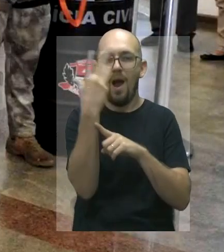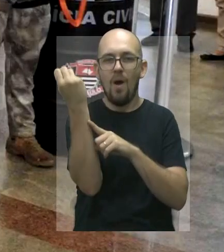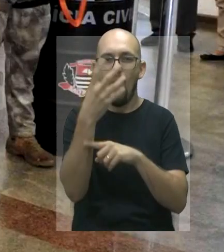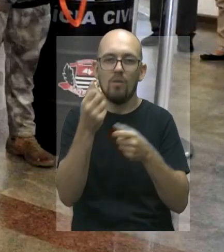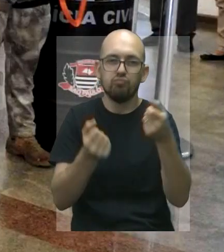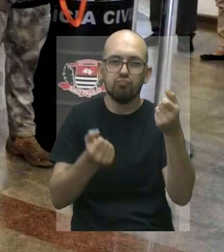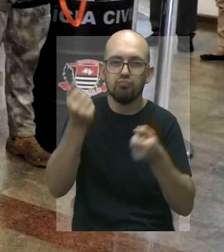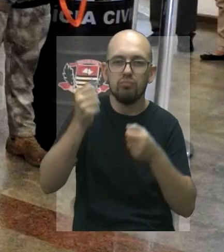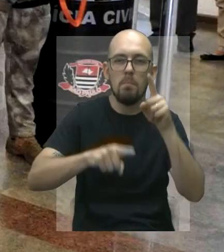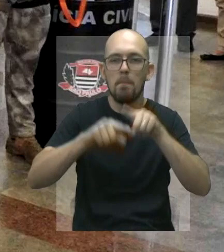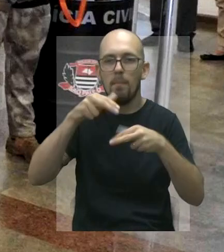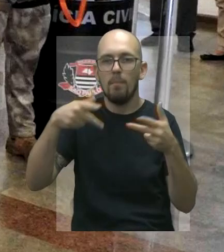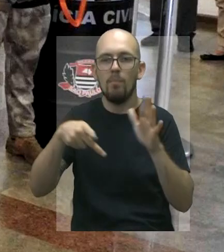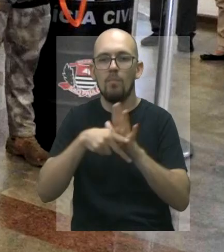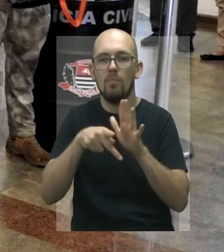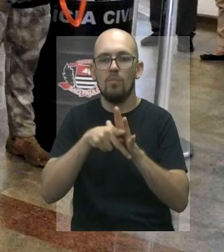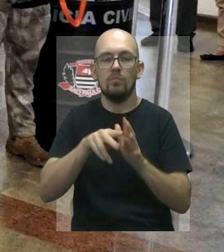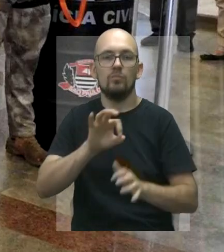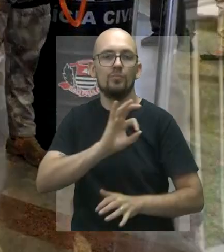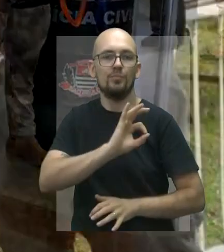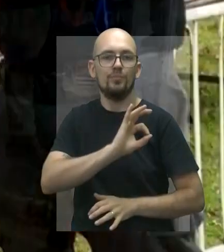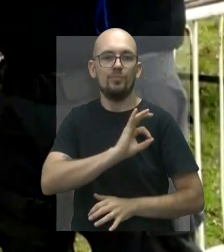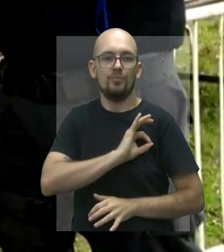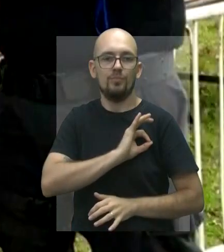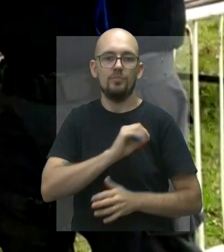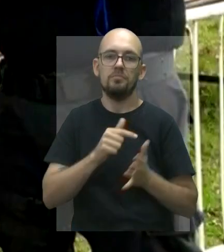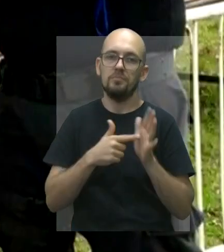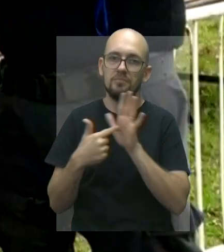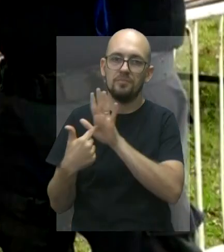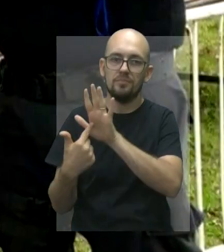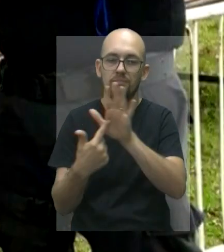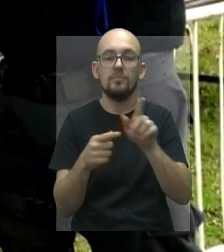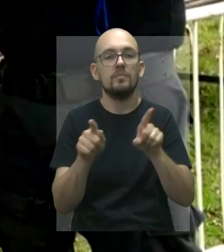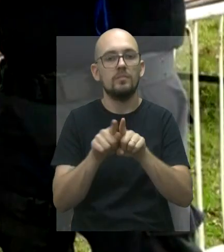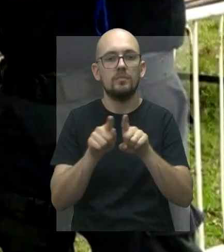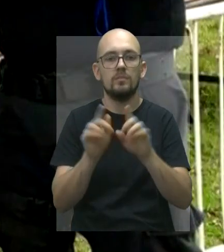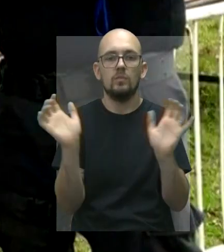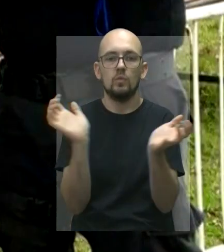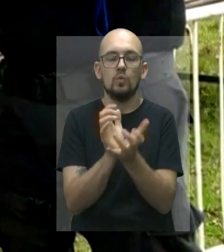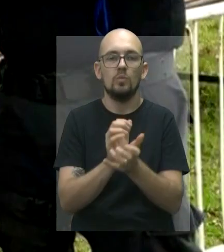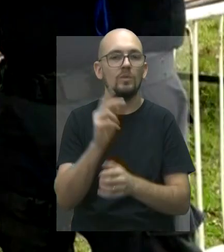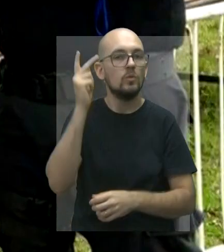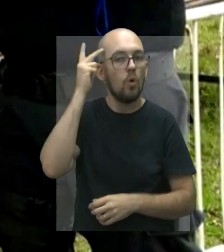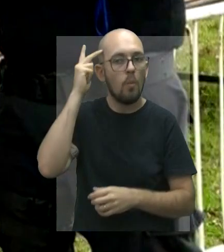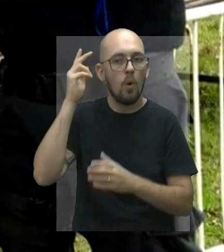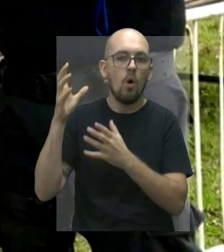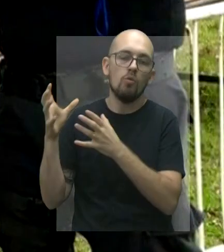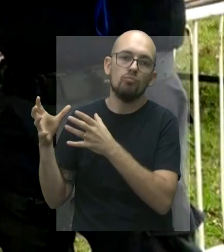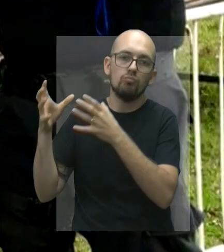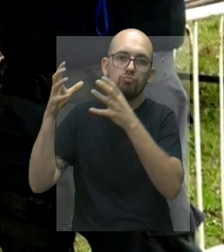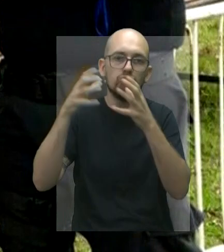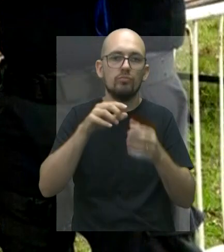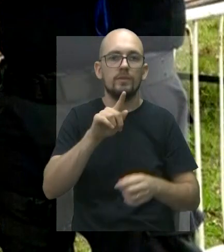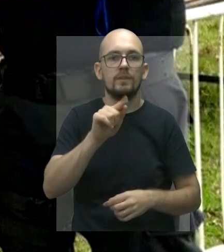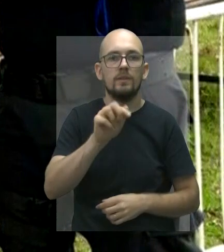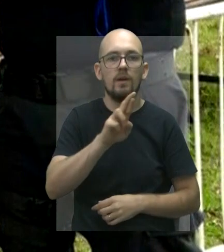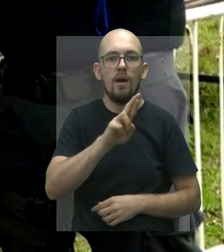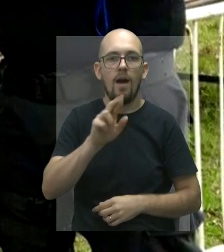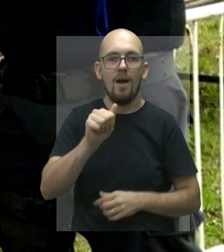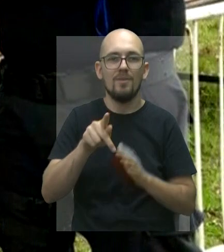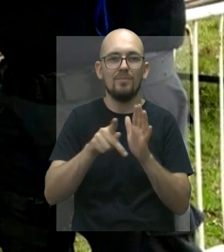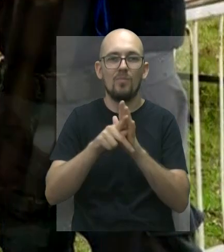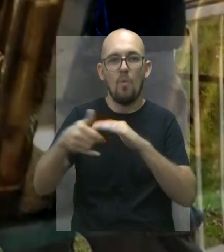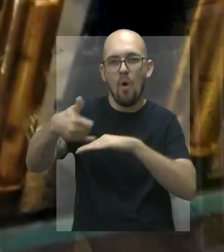materiais utilizados pela polícia. Vem o Garra, lá de São Paulo, com viaturas, com os